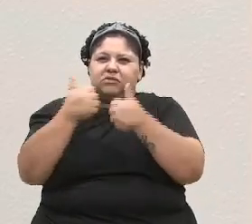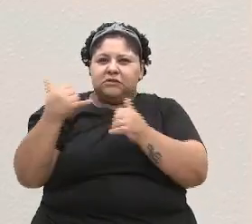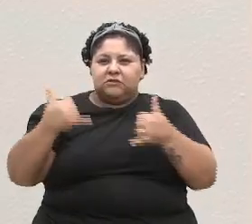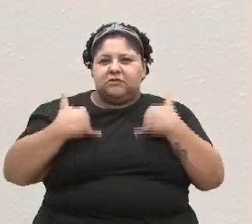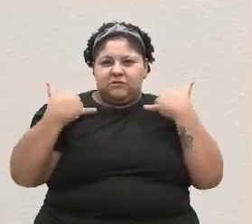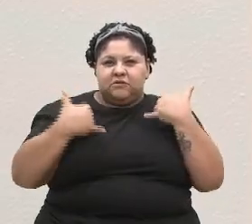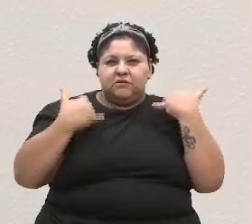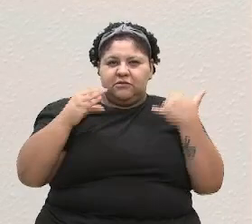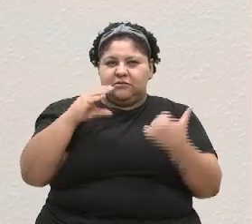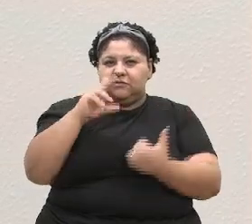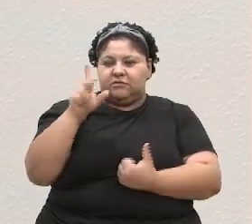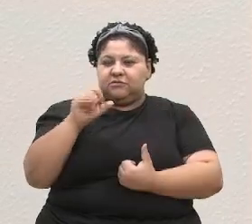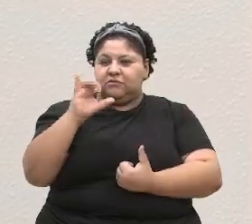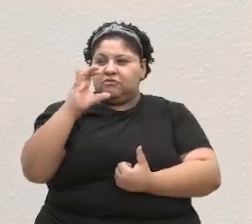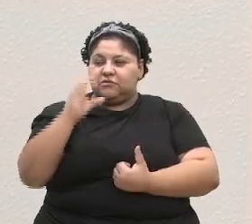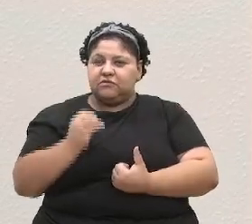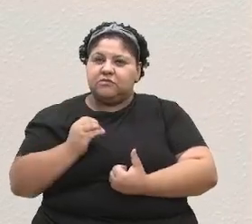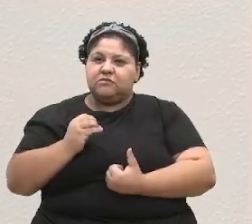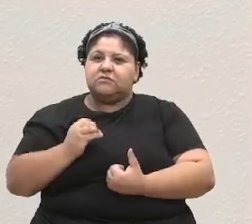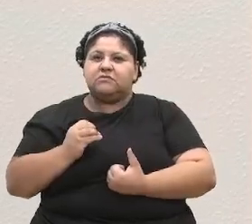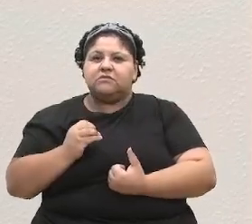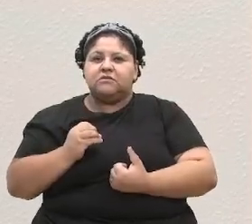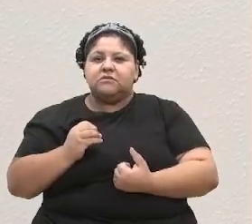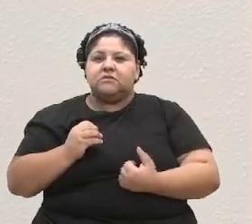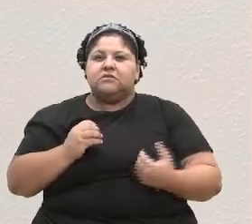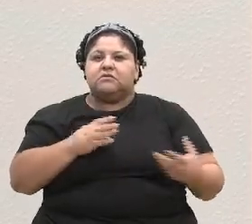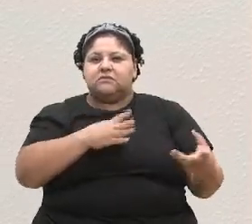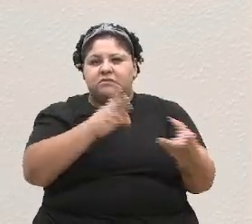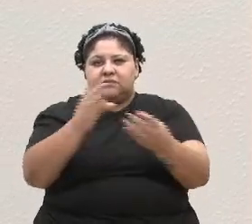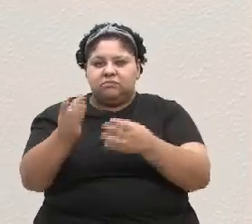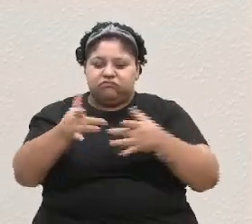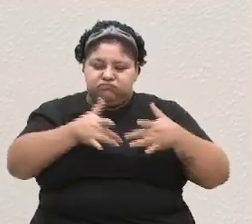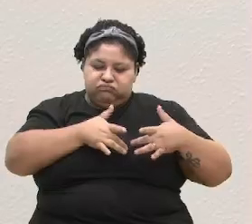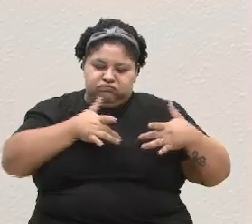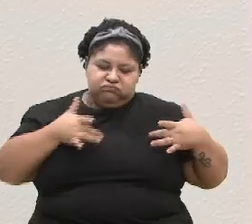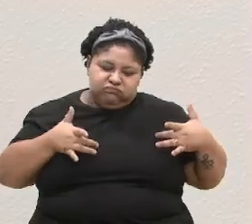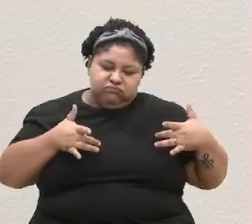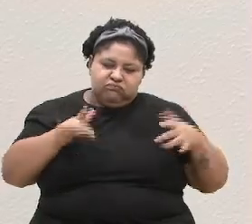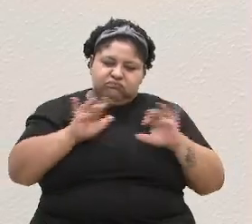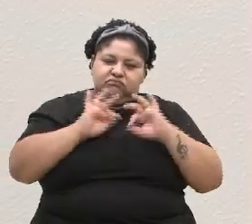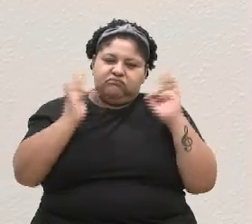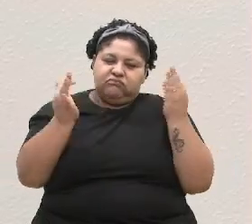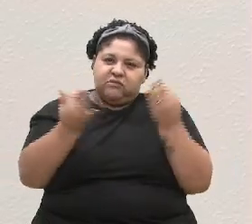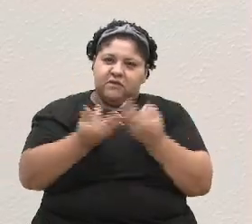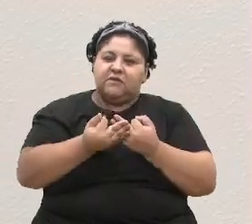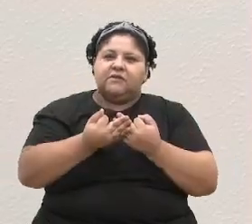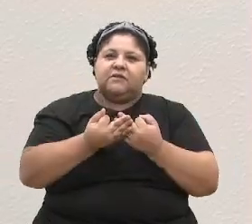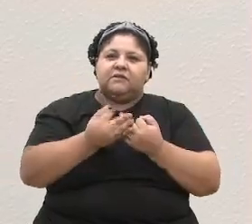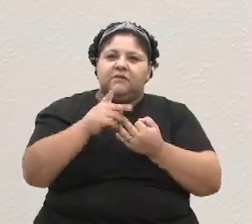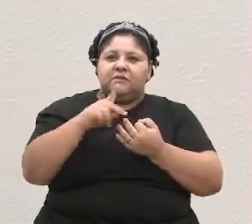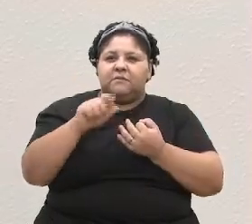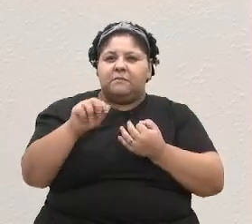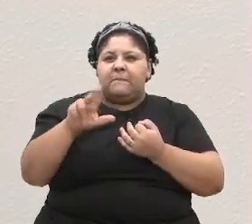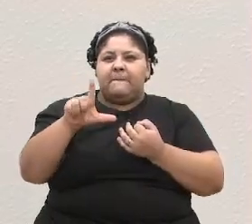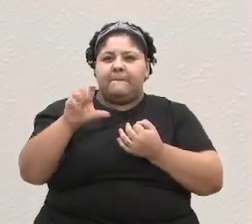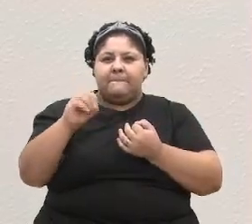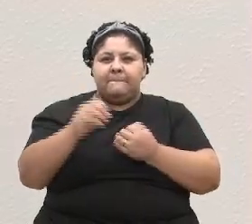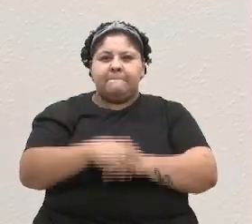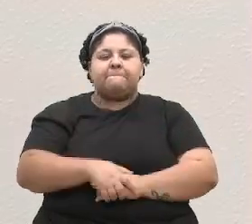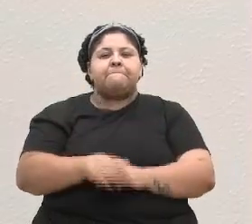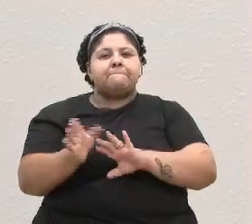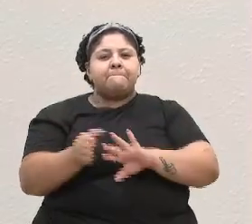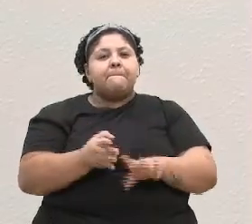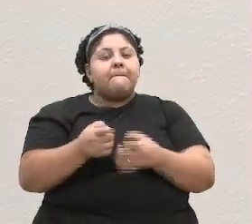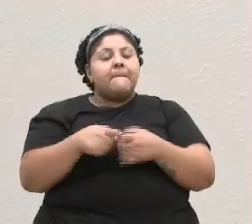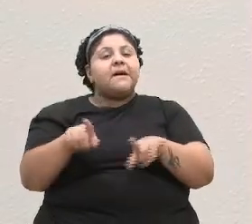Chico Spendorello de 80 anos, e muita solidariedade à família do senhor Paulo Siqueira. Mas também